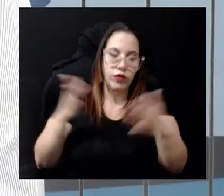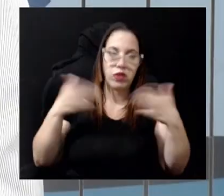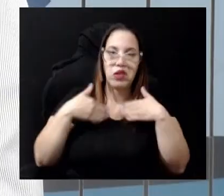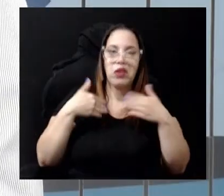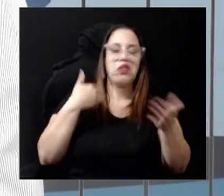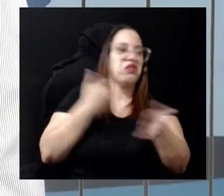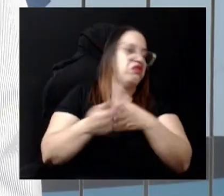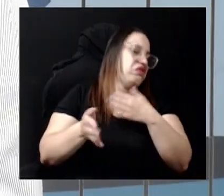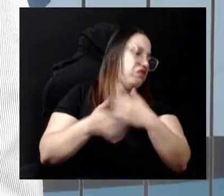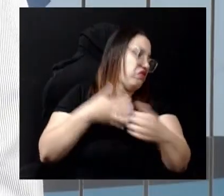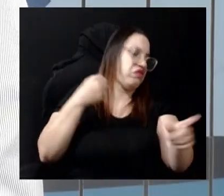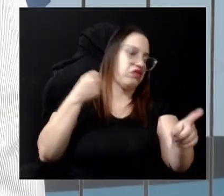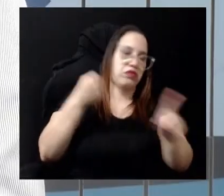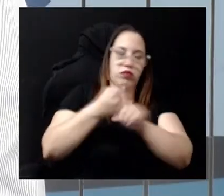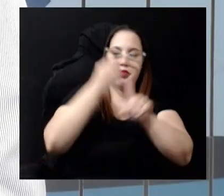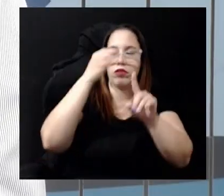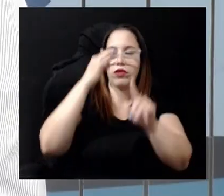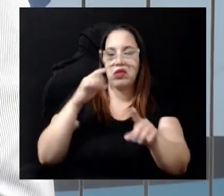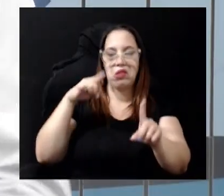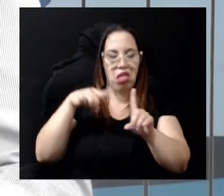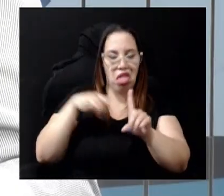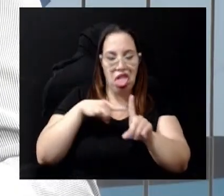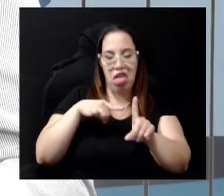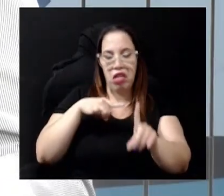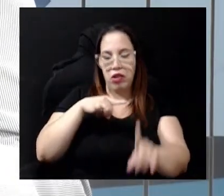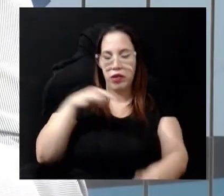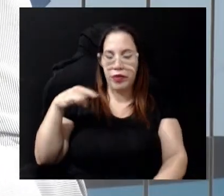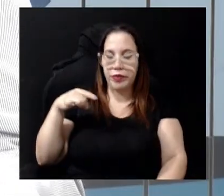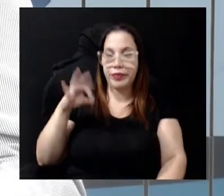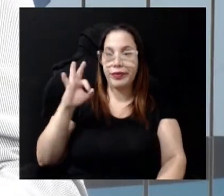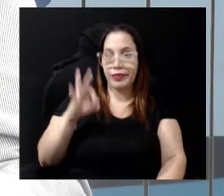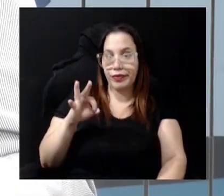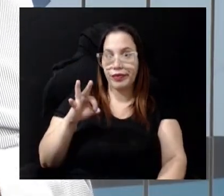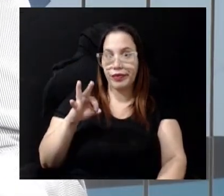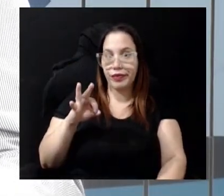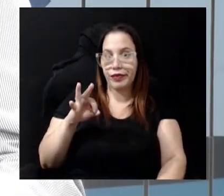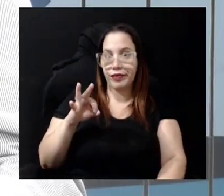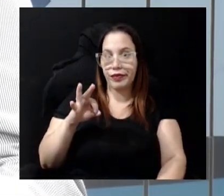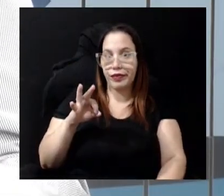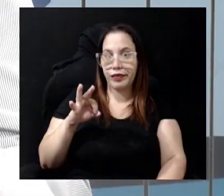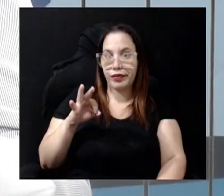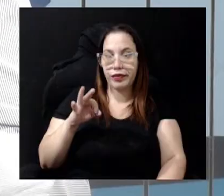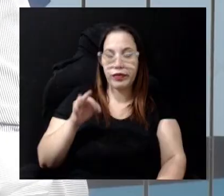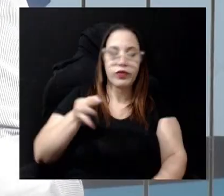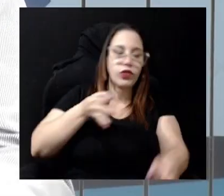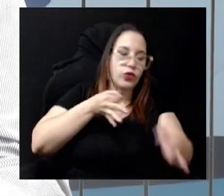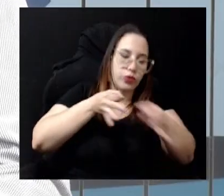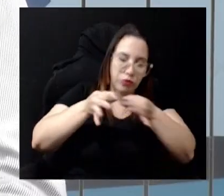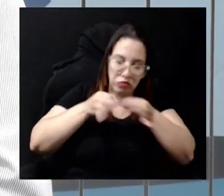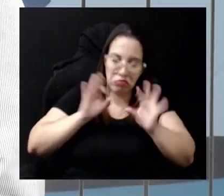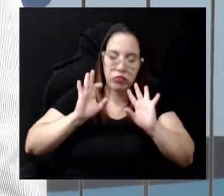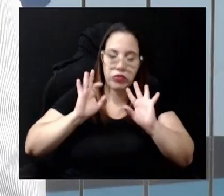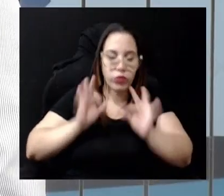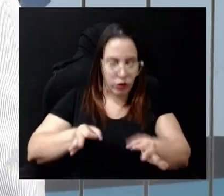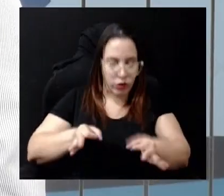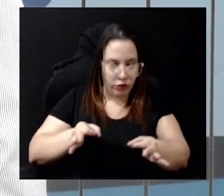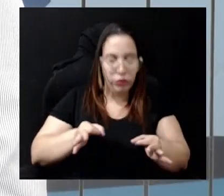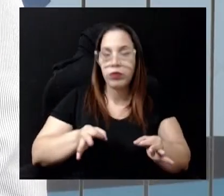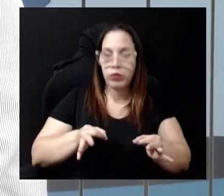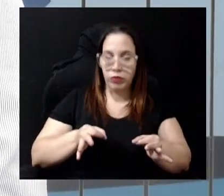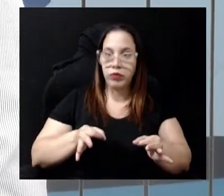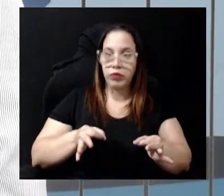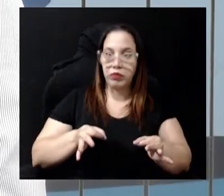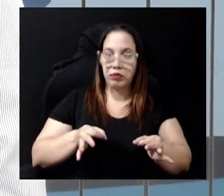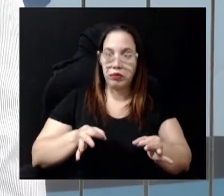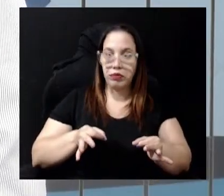de impacto negativo, desde que pudesse ser feito de maneira ordeira, organizada, e prevista